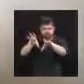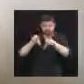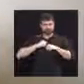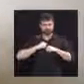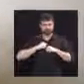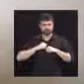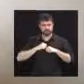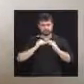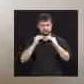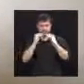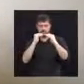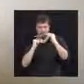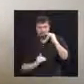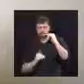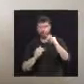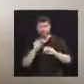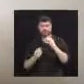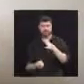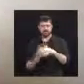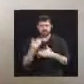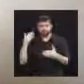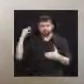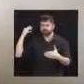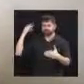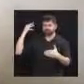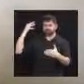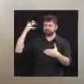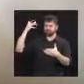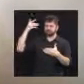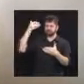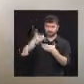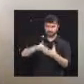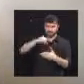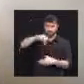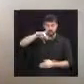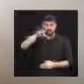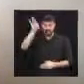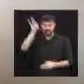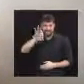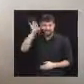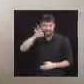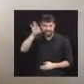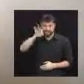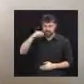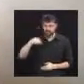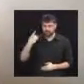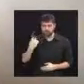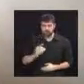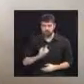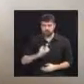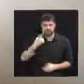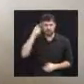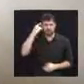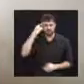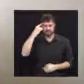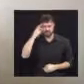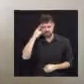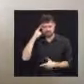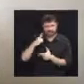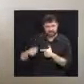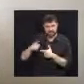instalada. Os outros 90% que foi criando essa doença que apareceu, nós chamamos como